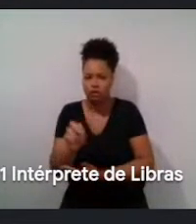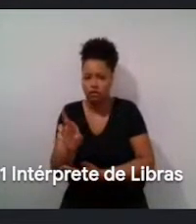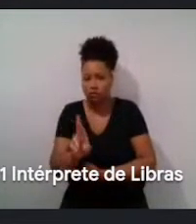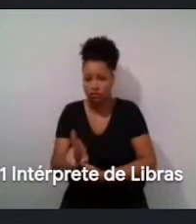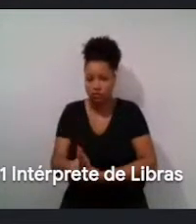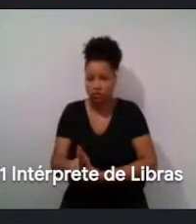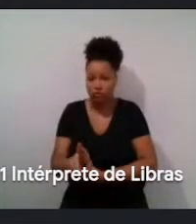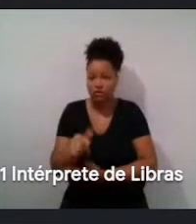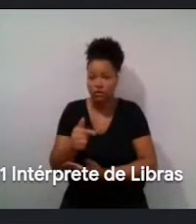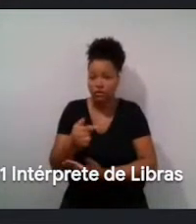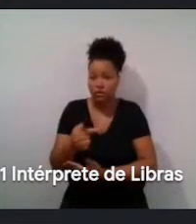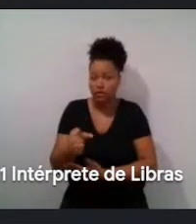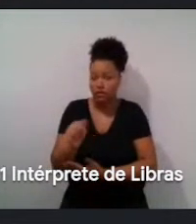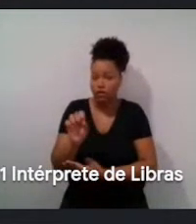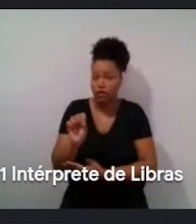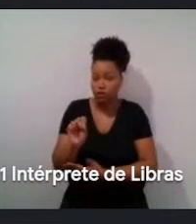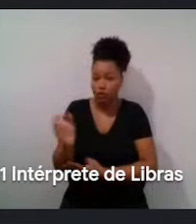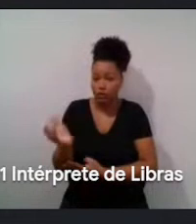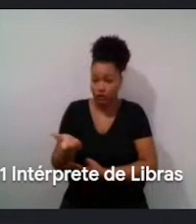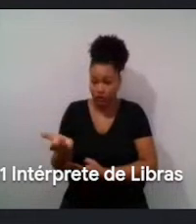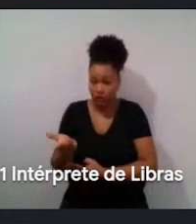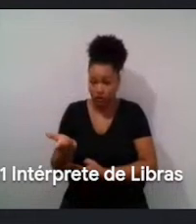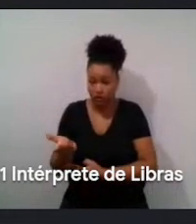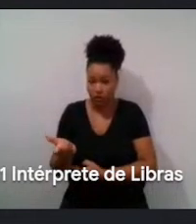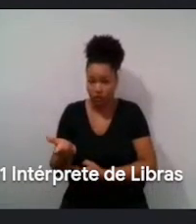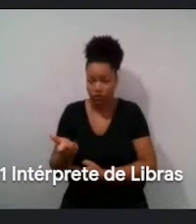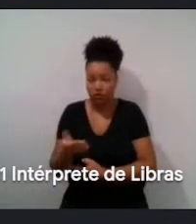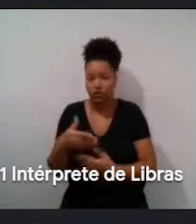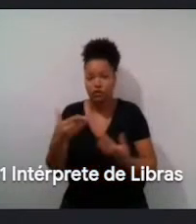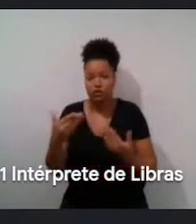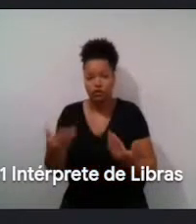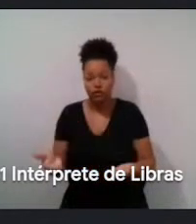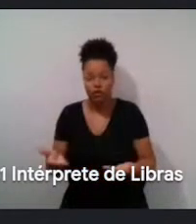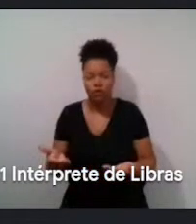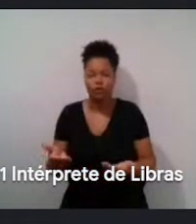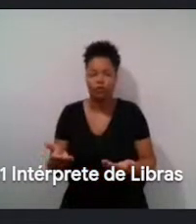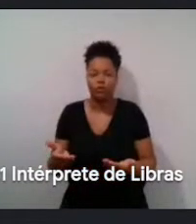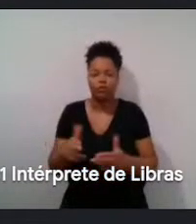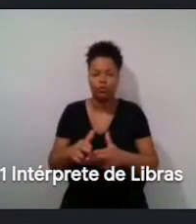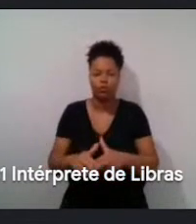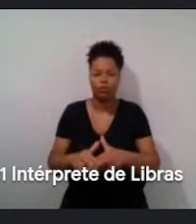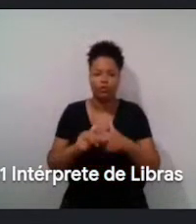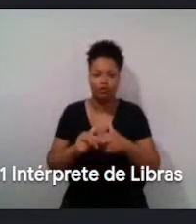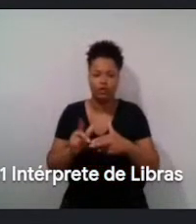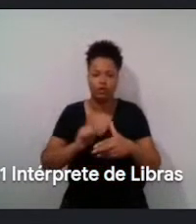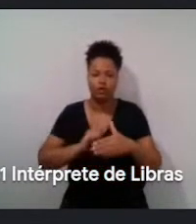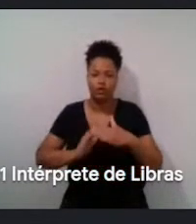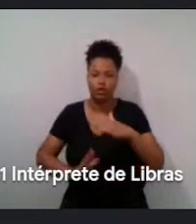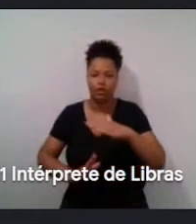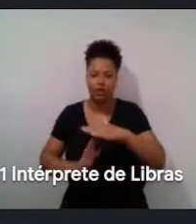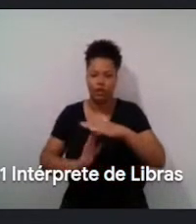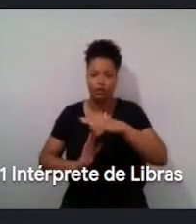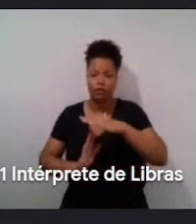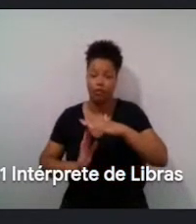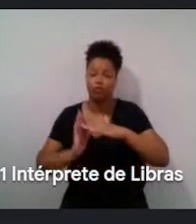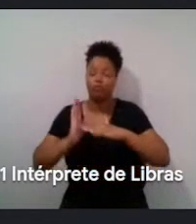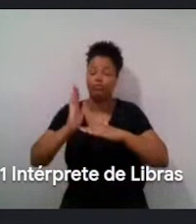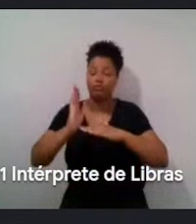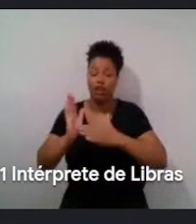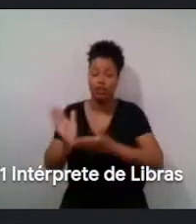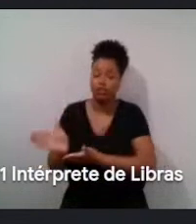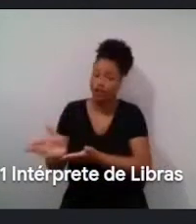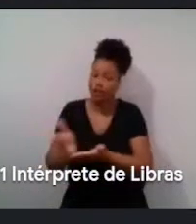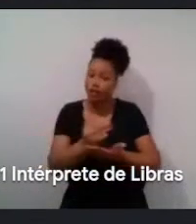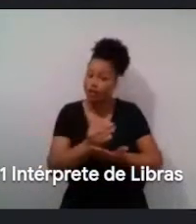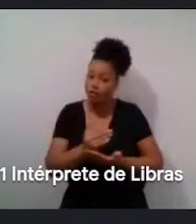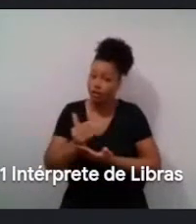R$ 1.230,78. Assim sendo, teria superado o limite de autoarrecadação